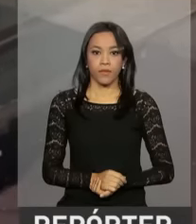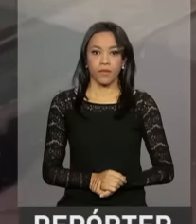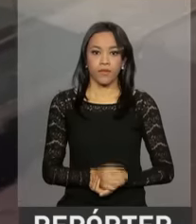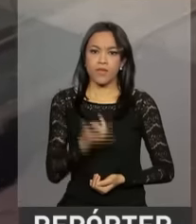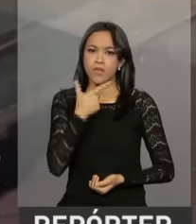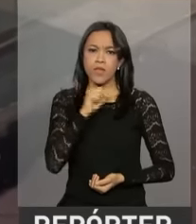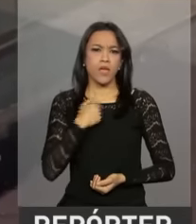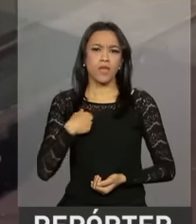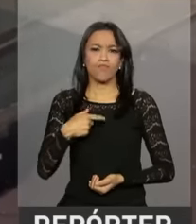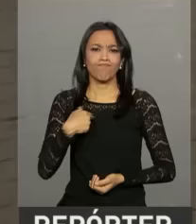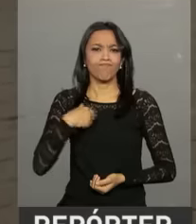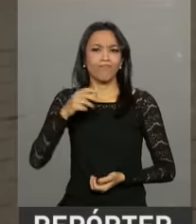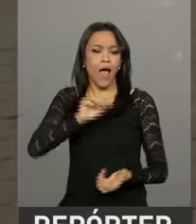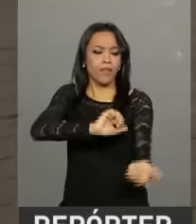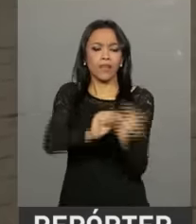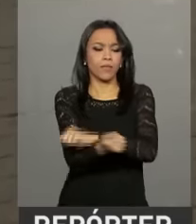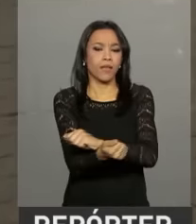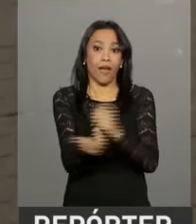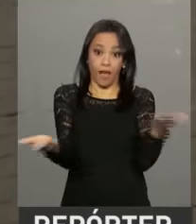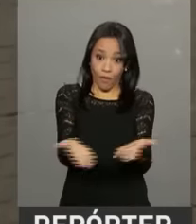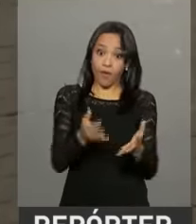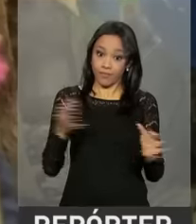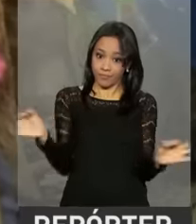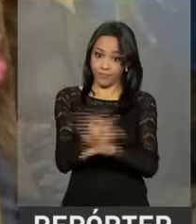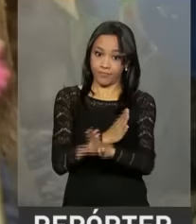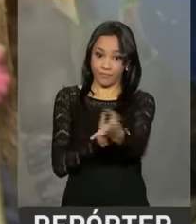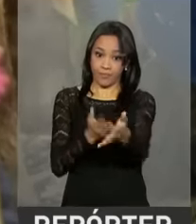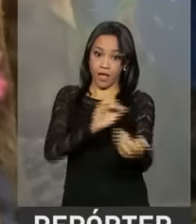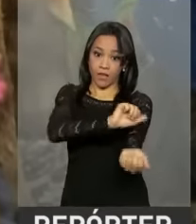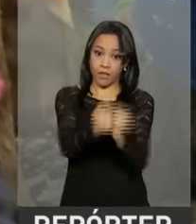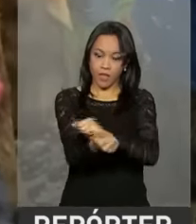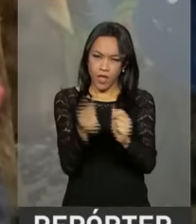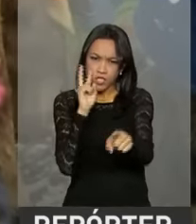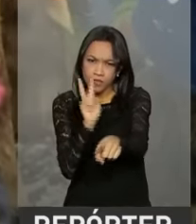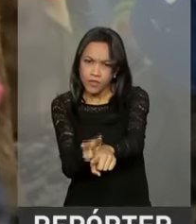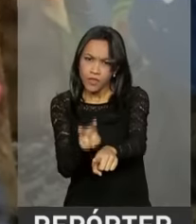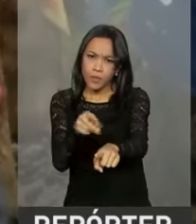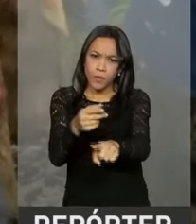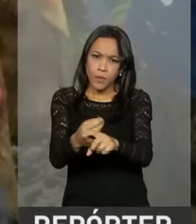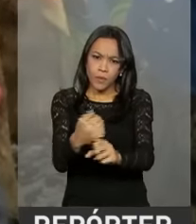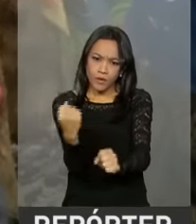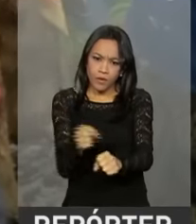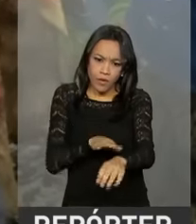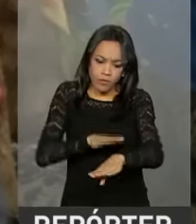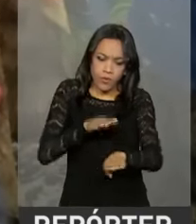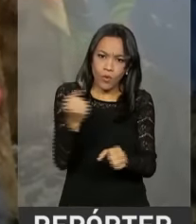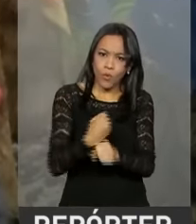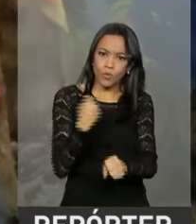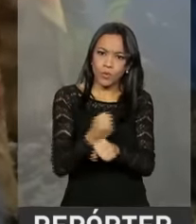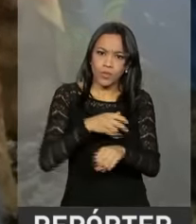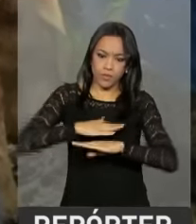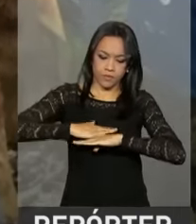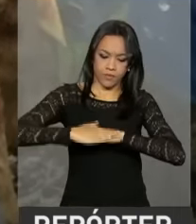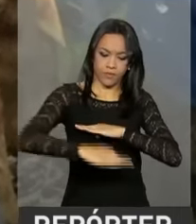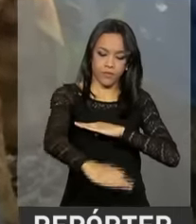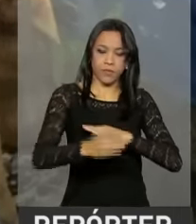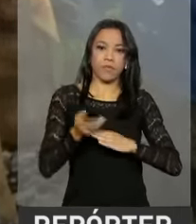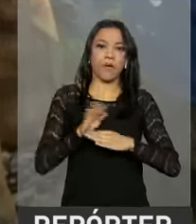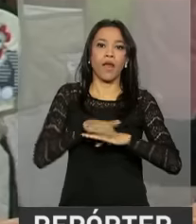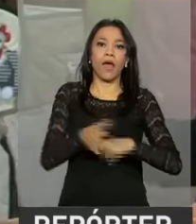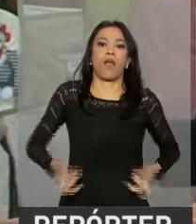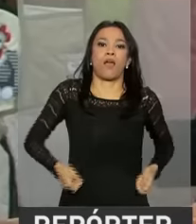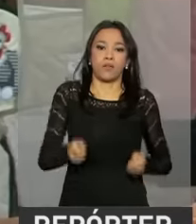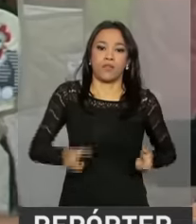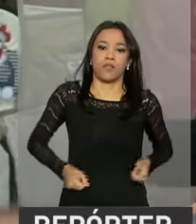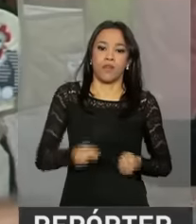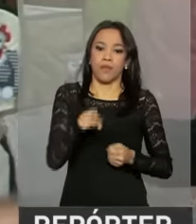Quem ainda não estava adaptado, agora está. No caminho, flagramos uma barraca instalando rampas para o acesso de cadeiras de rodas.